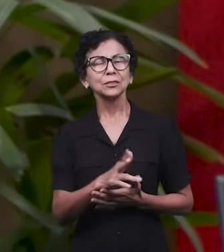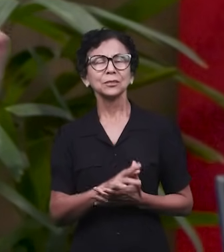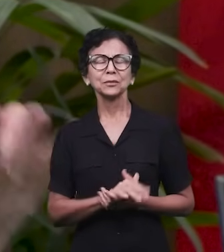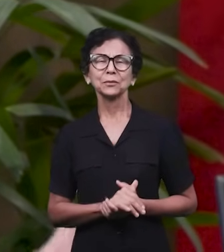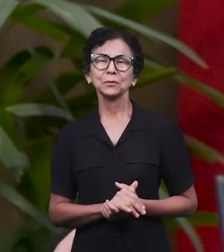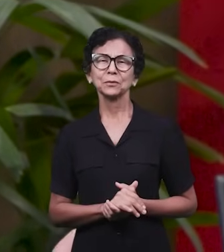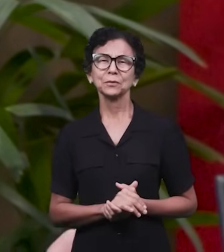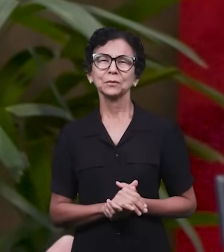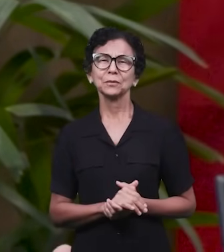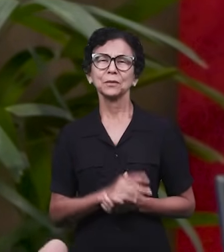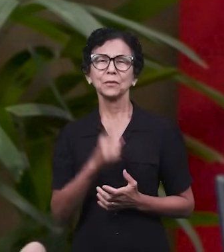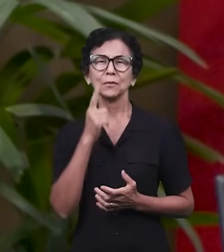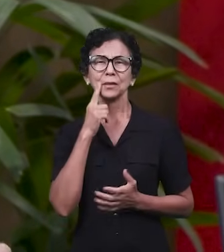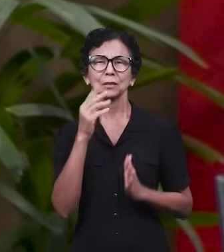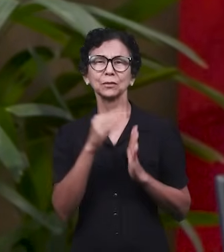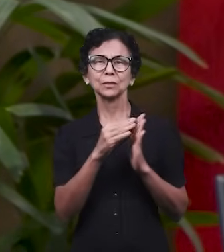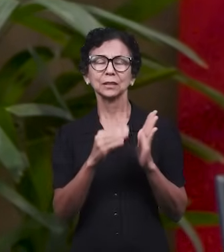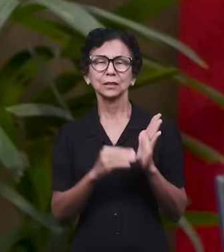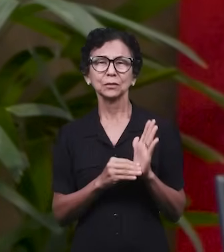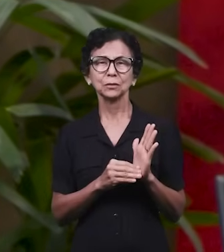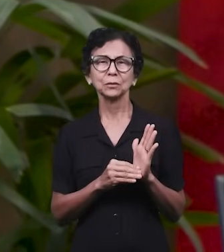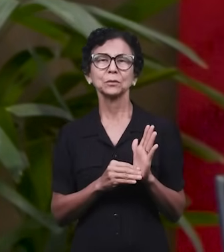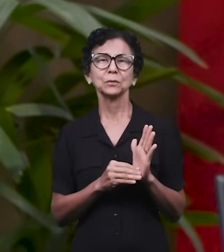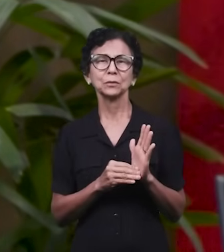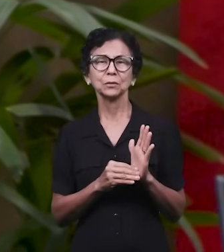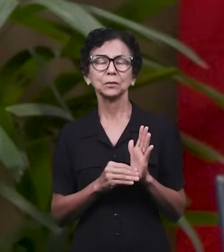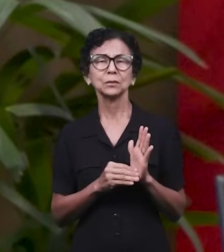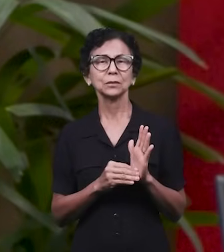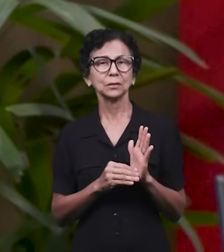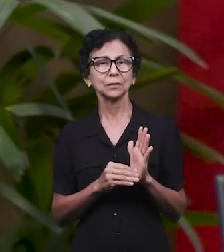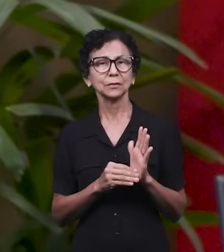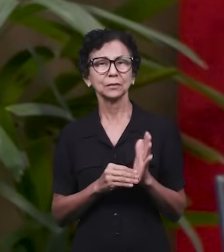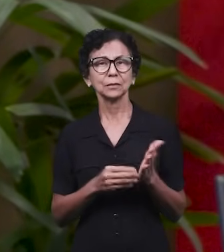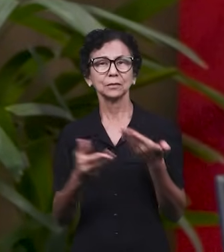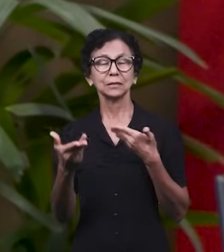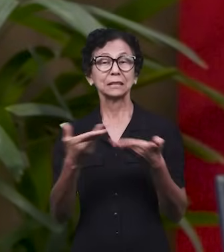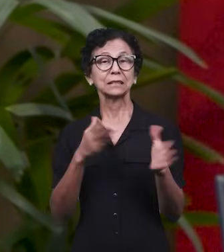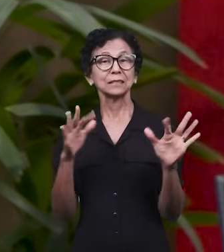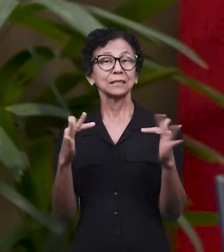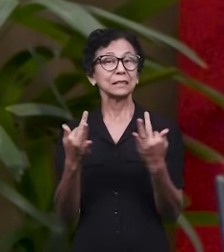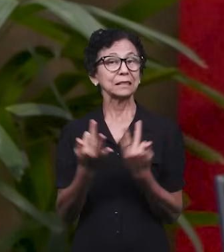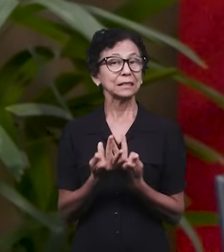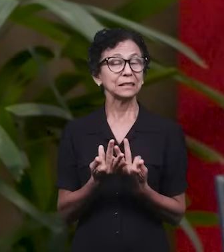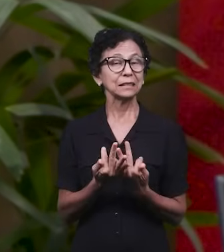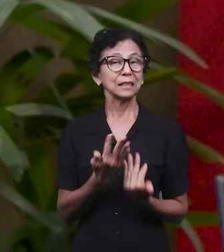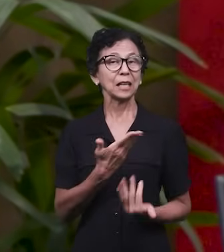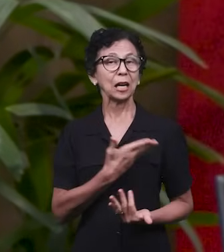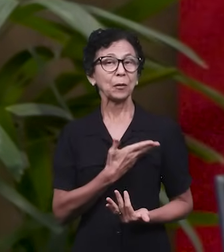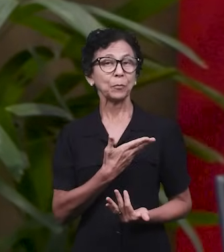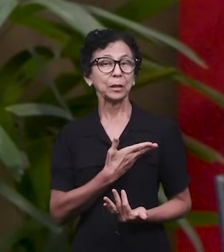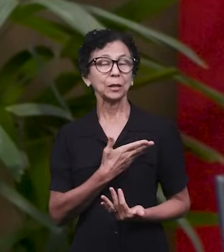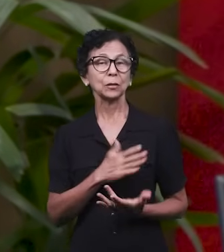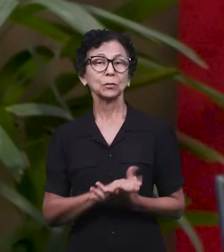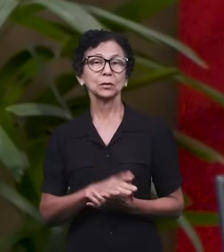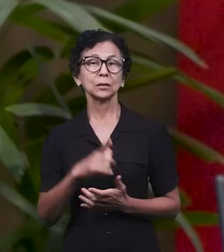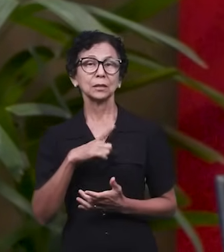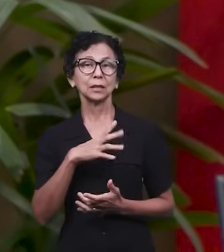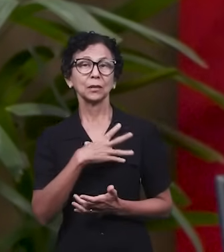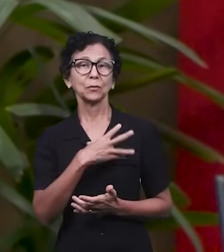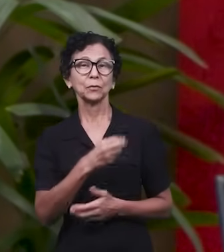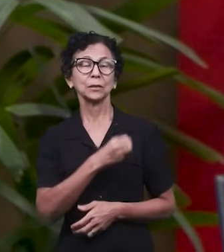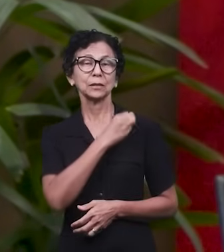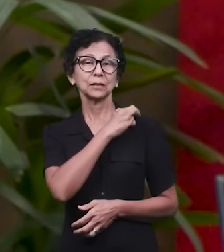os episódios anteriores com seus familiares, com amigos que têm filhos no ensino médio, porque eles foram tão esclarecedores para